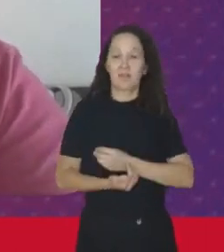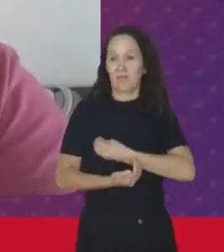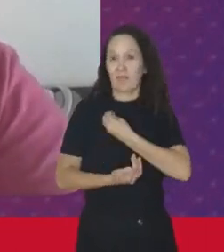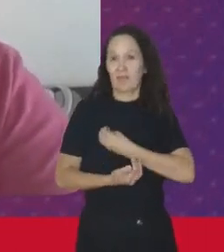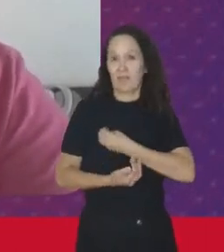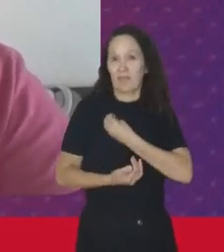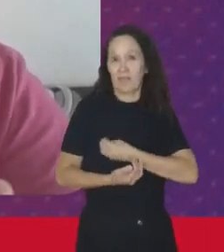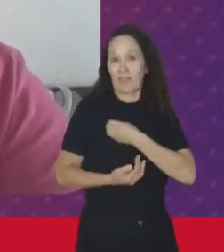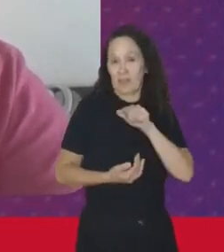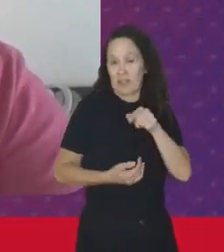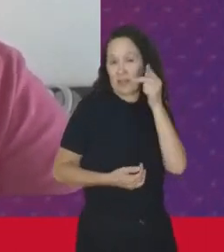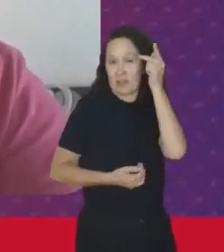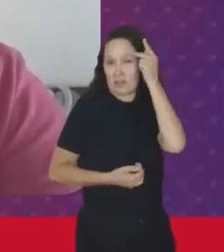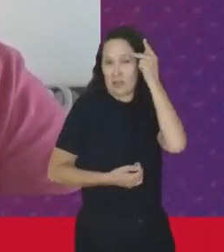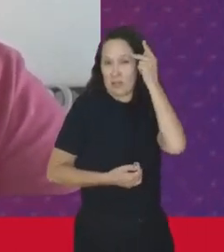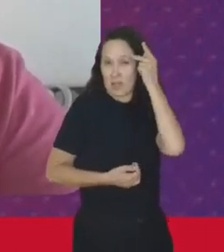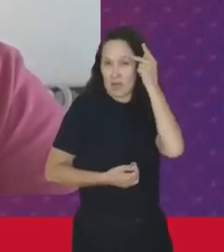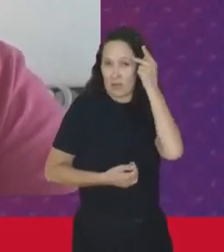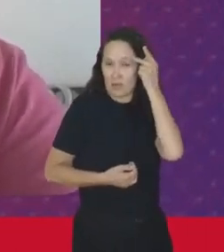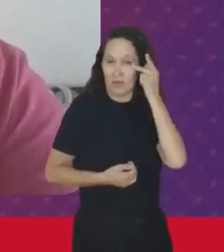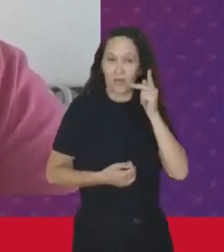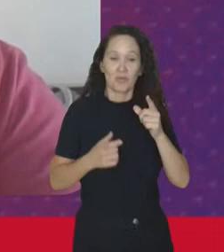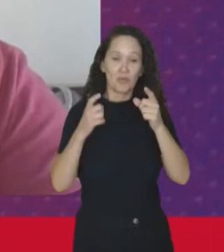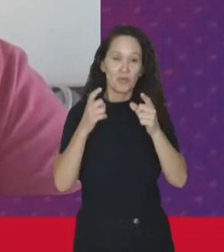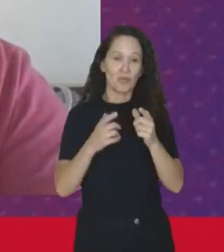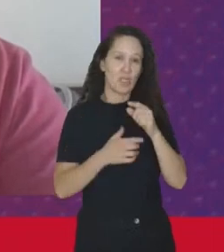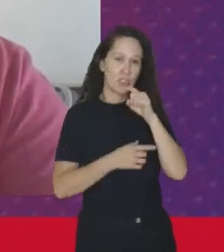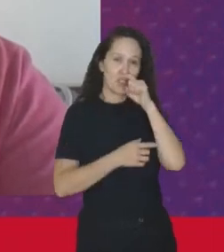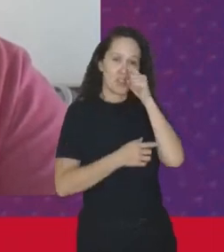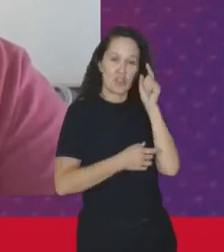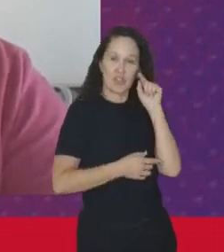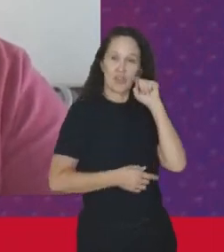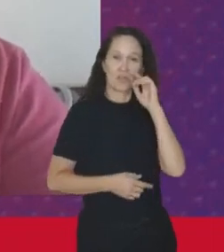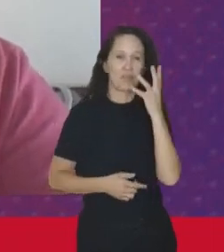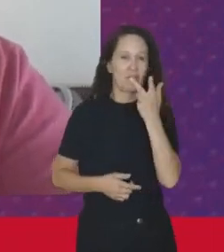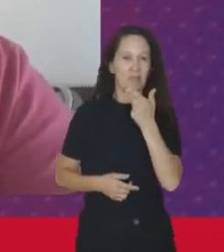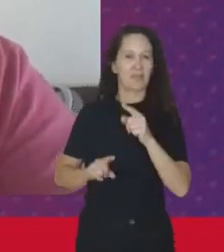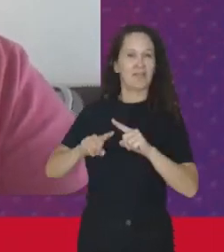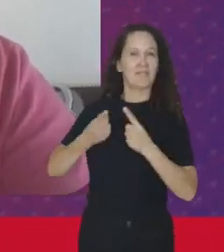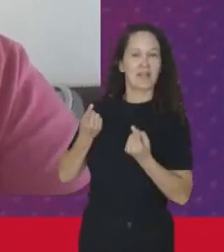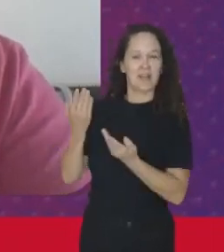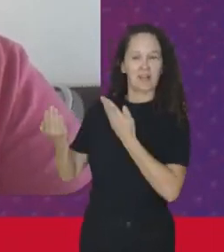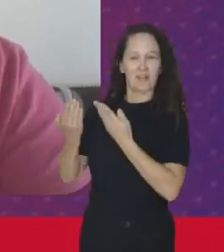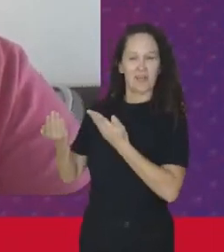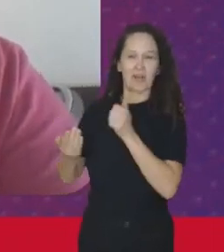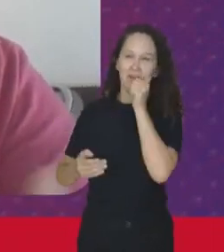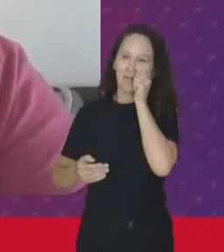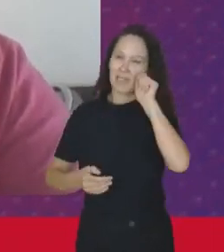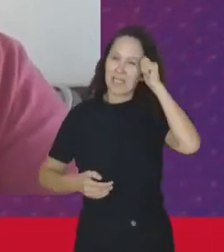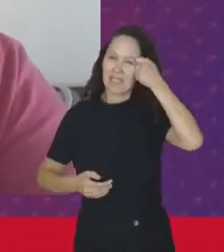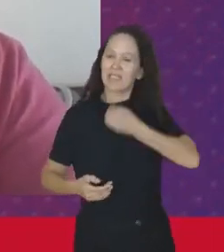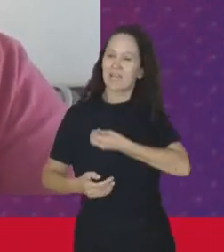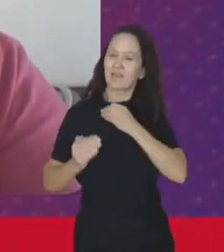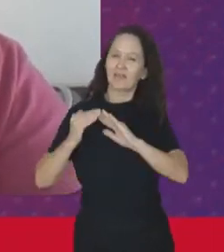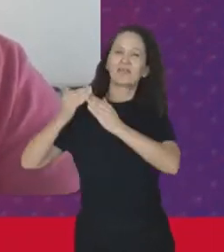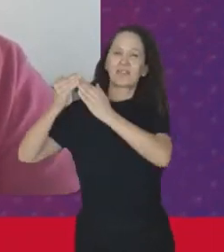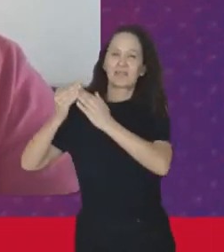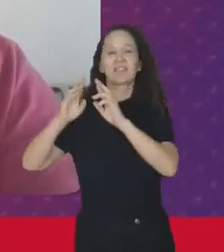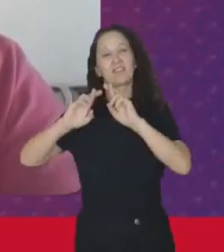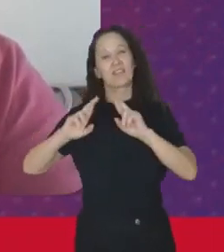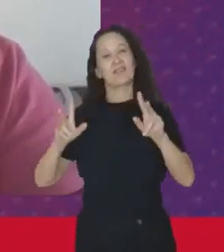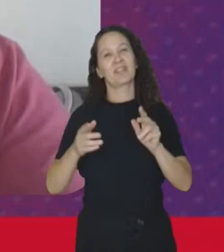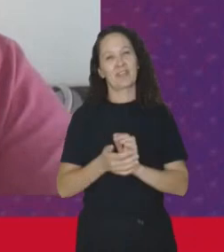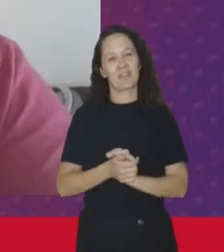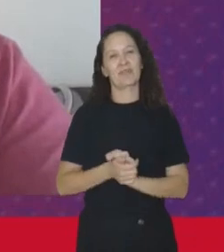vivendo nos Jardins aqui em São Paulo, do que ser uma mulher negra morando na periferia. Então, além